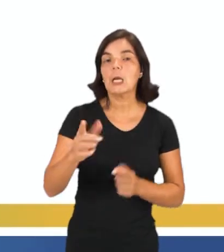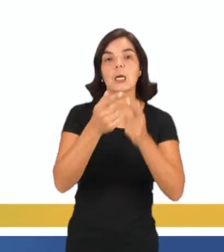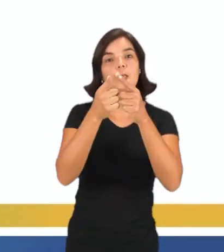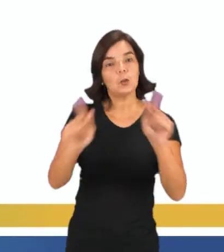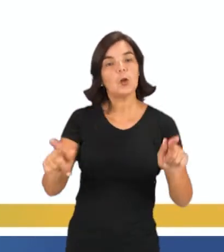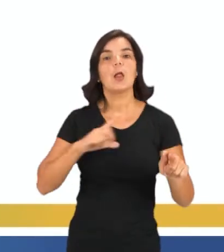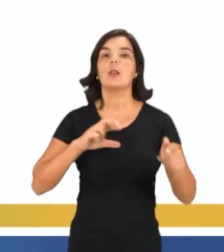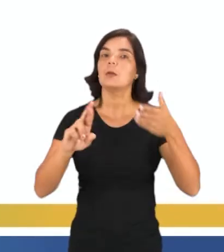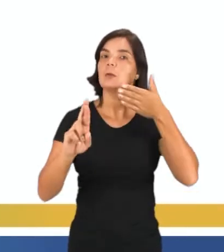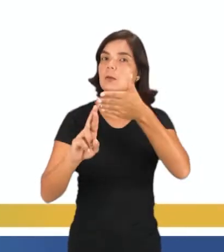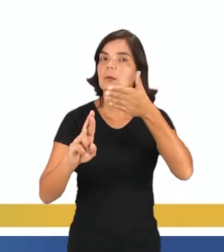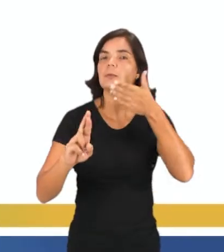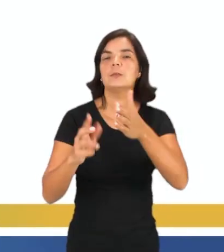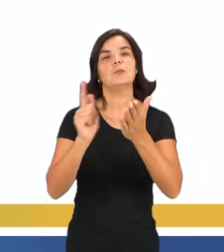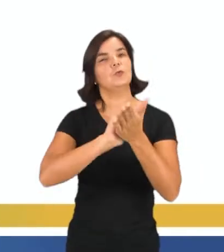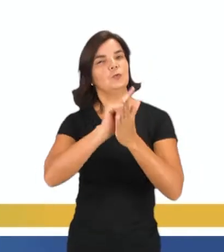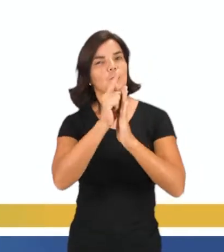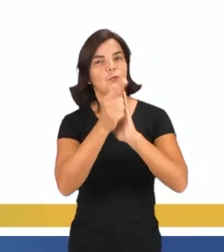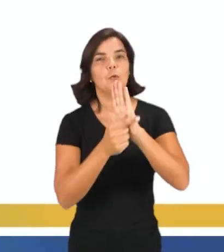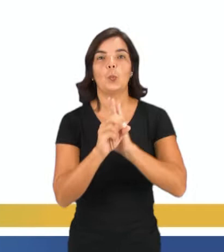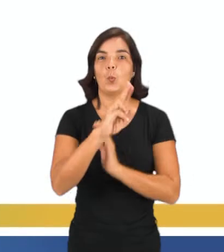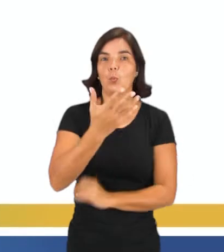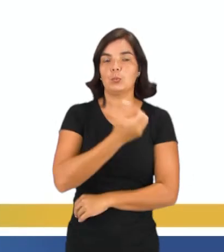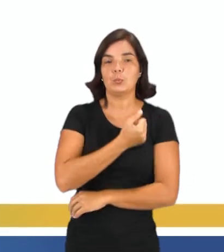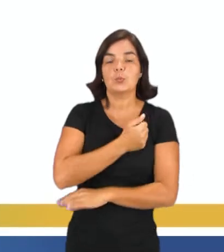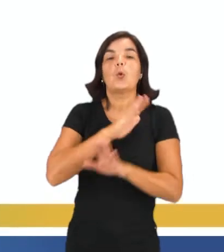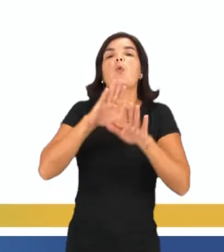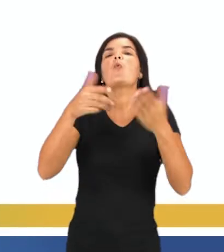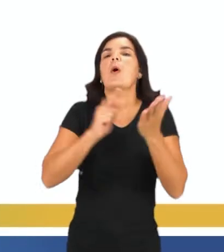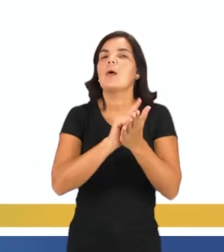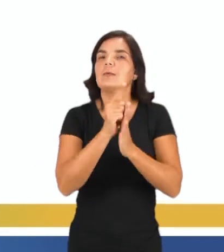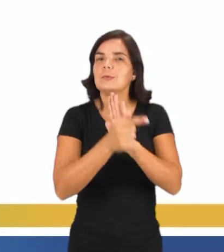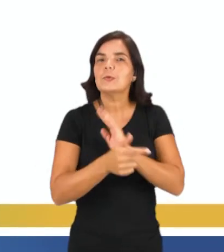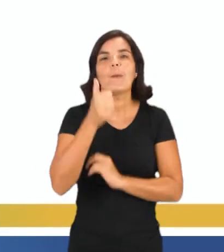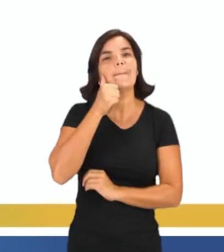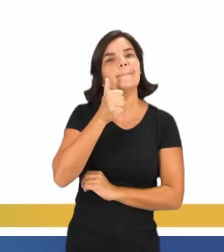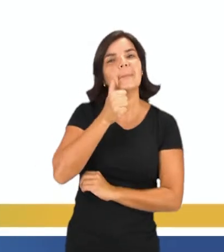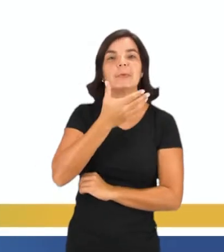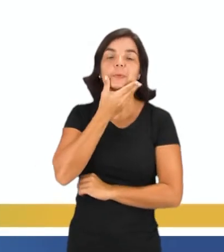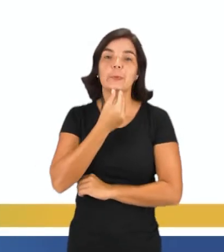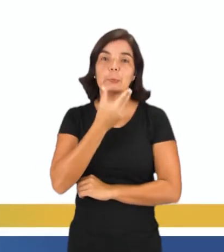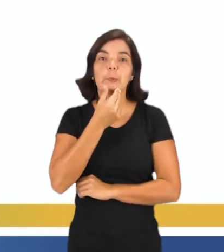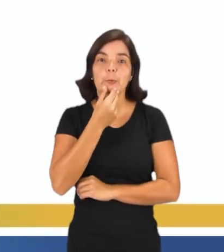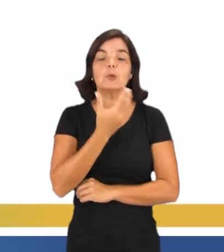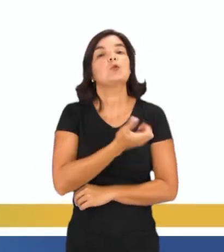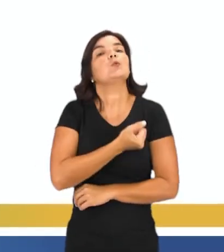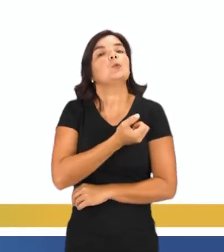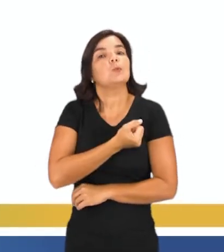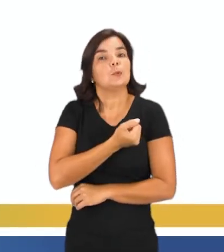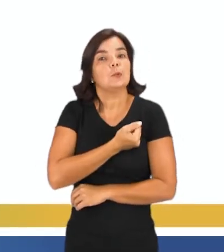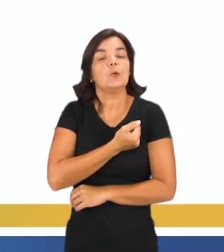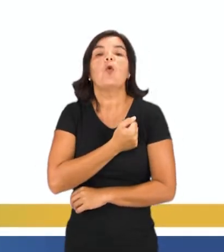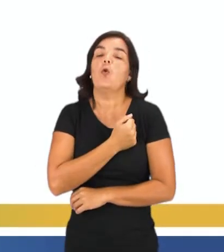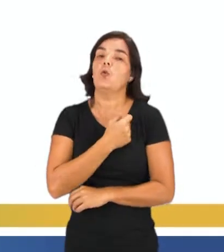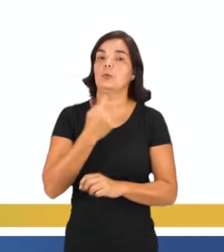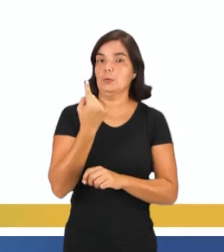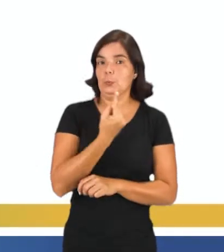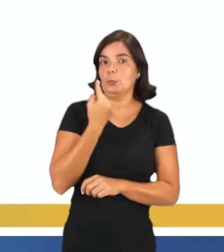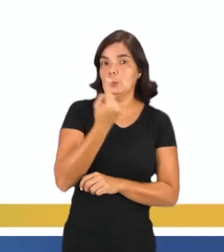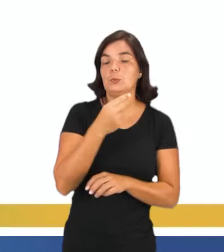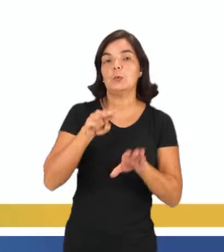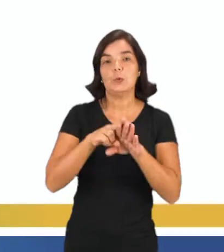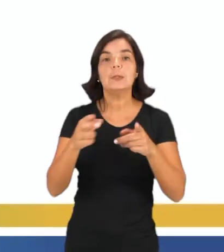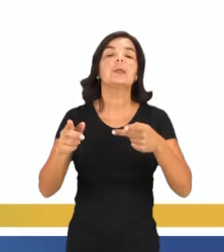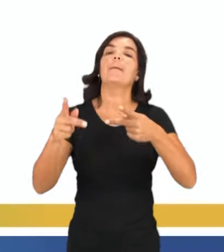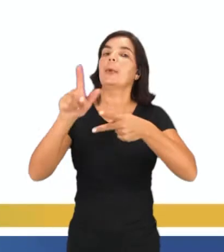tenho uma referência de gênero ou de número, quais são os gêneros? O feminino, o masculino, os números, singular e plural.